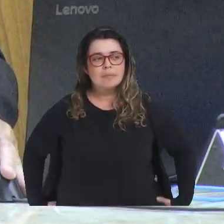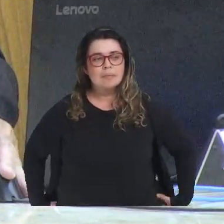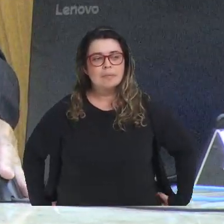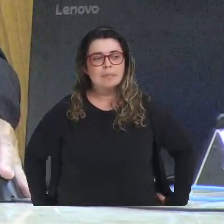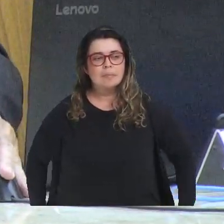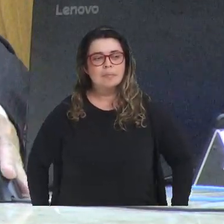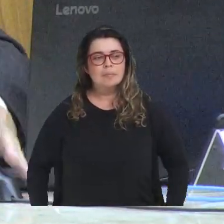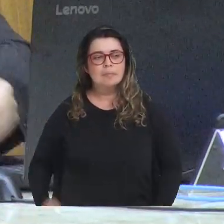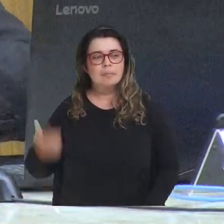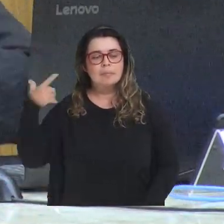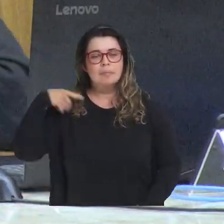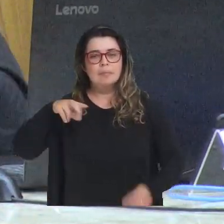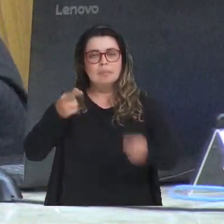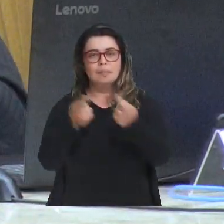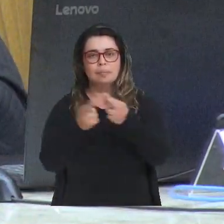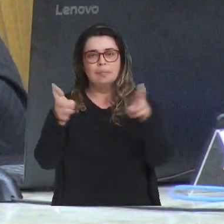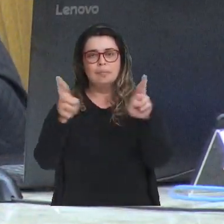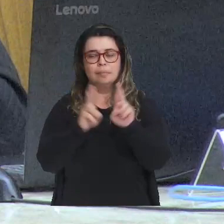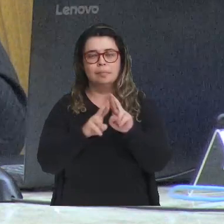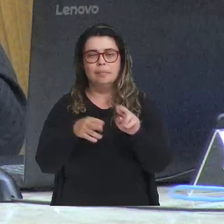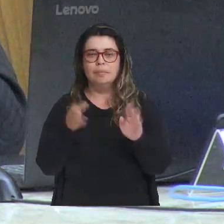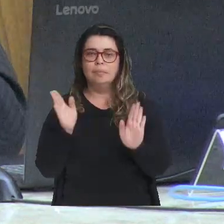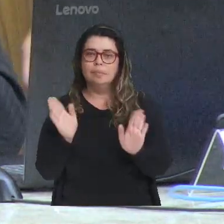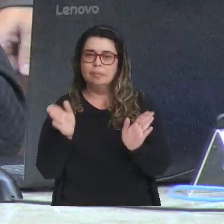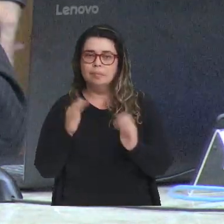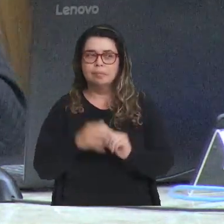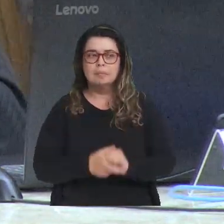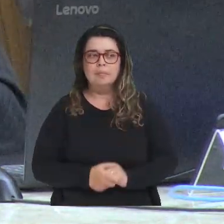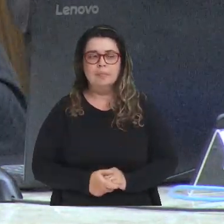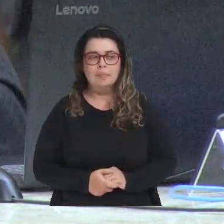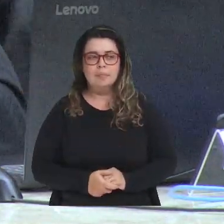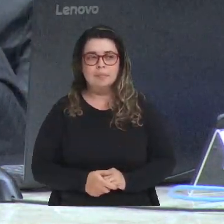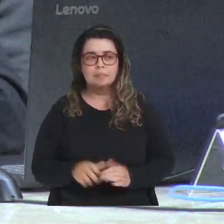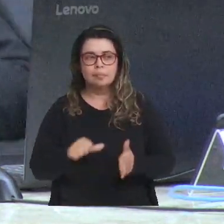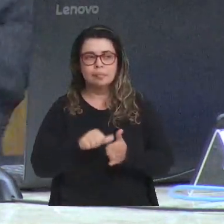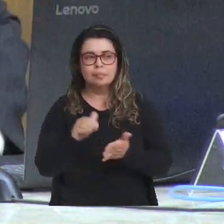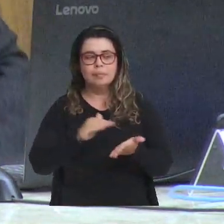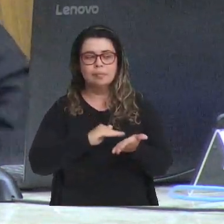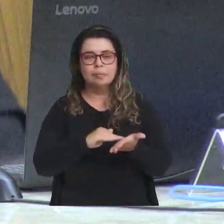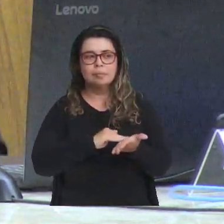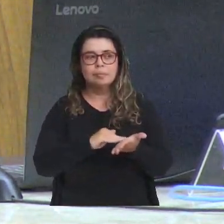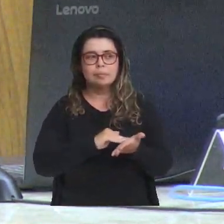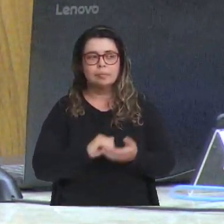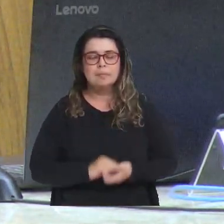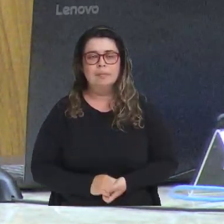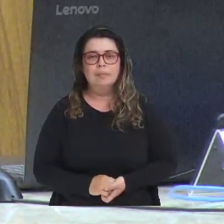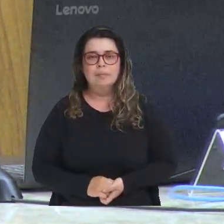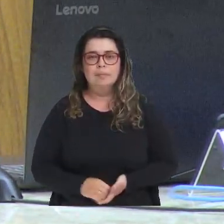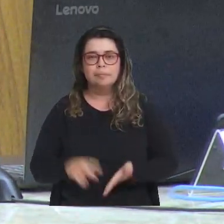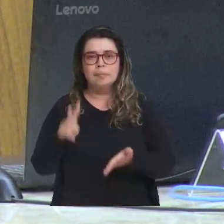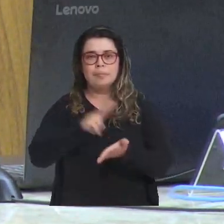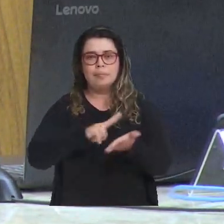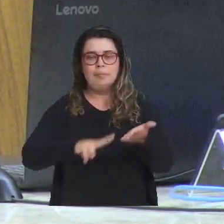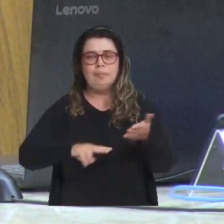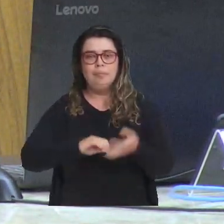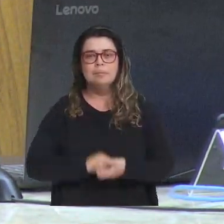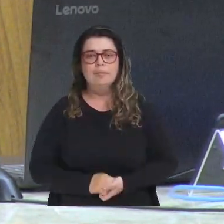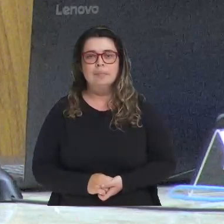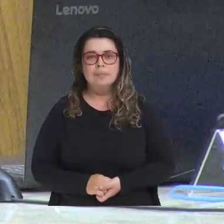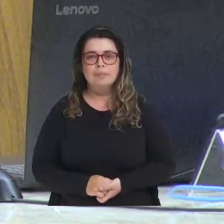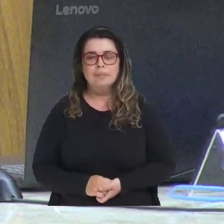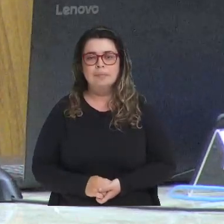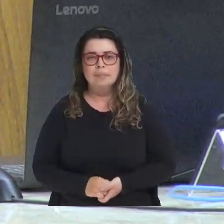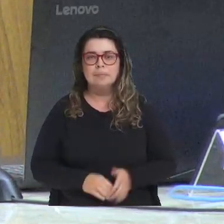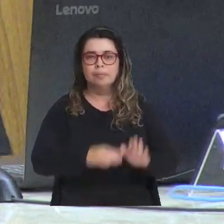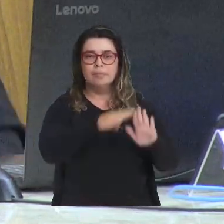Dando prosseguimento à sessão, determino ao primeiro secretário que proceda à leitura da pauta